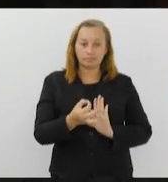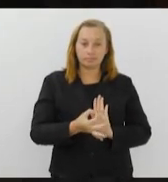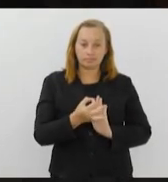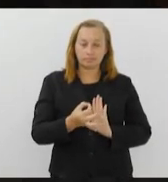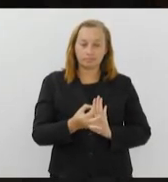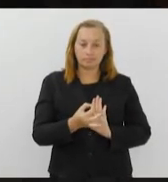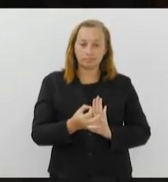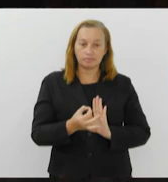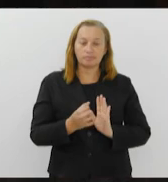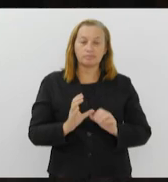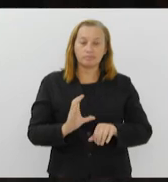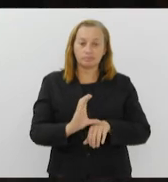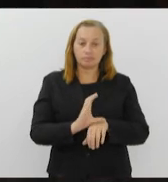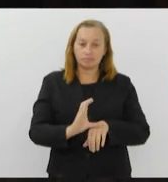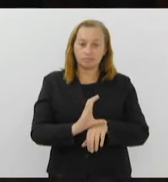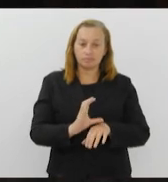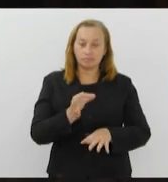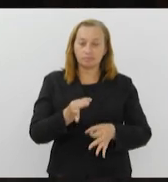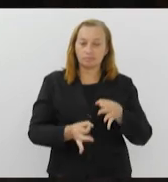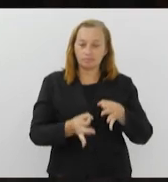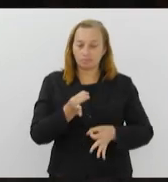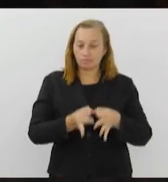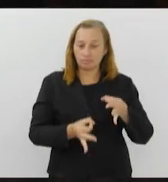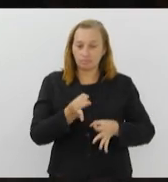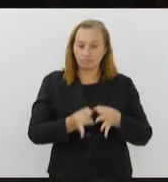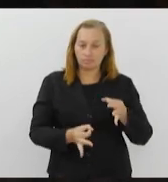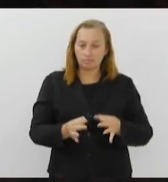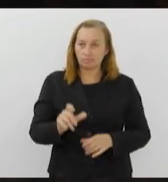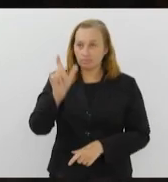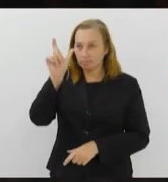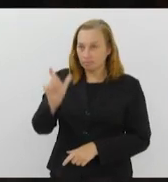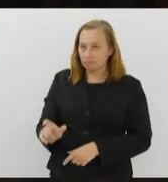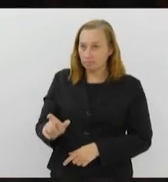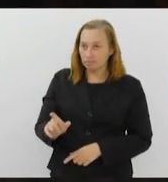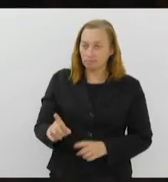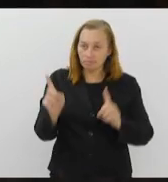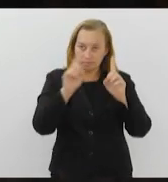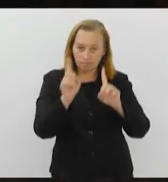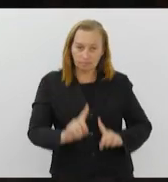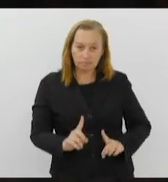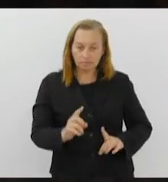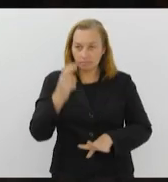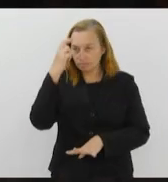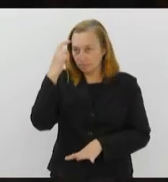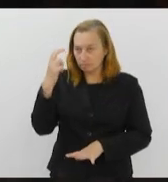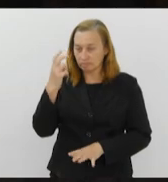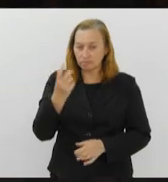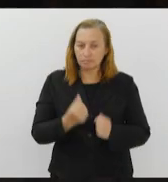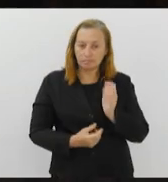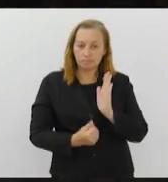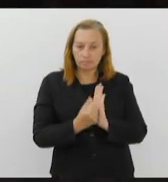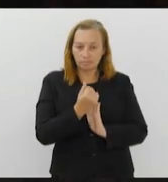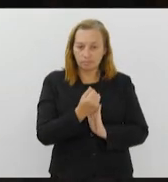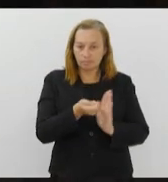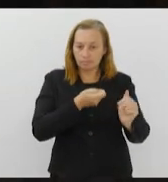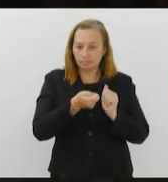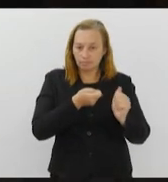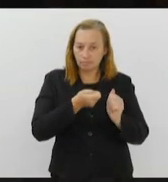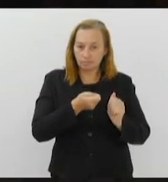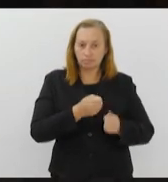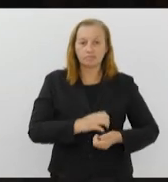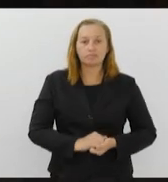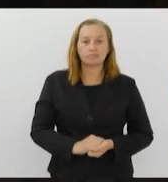Constituição e Justiça, favorável, da pessoa com deficiência, favorável, de cultura, favorável, orçamento, finanças, fiscalização financeira e